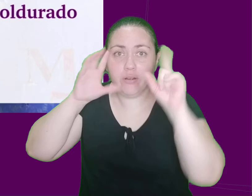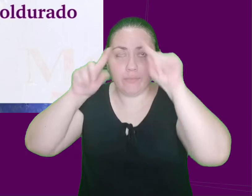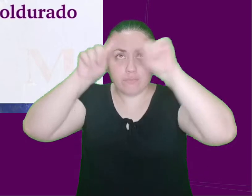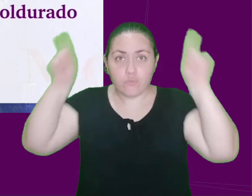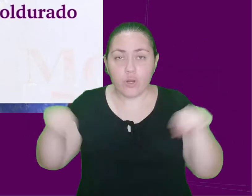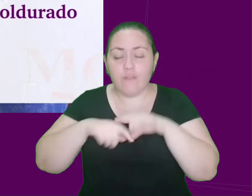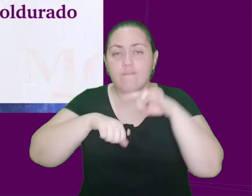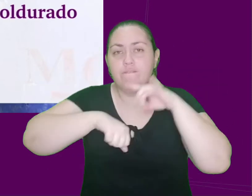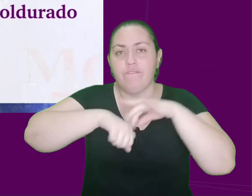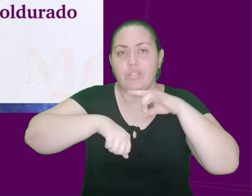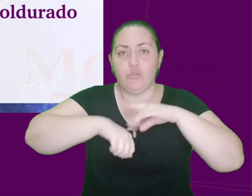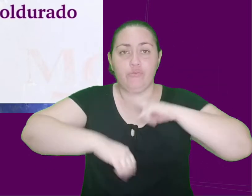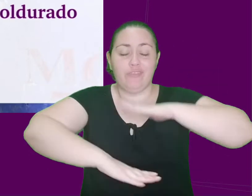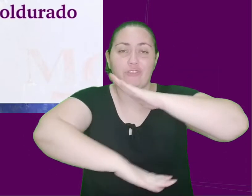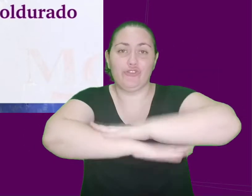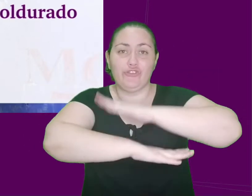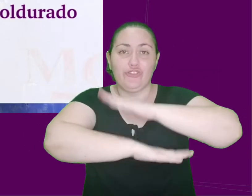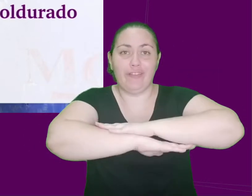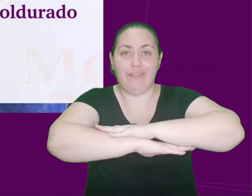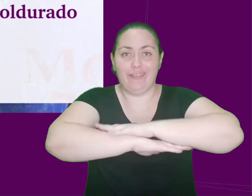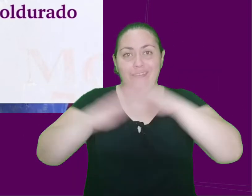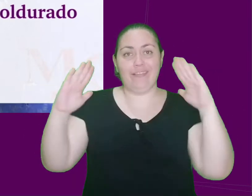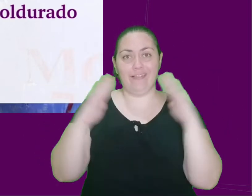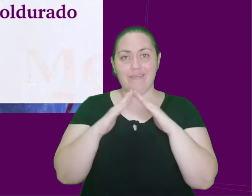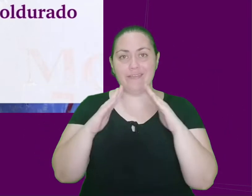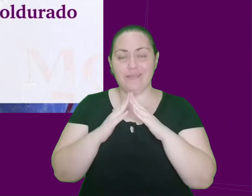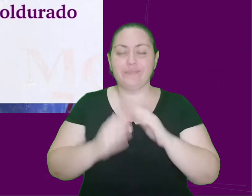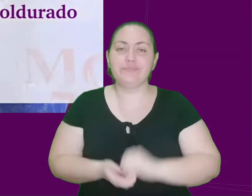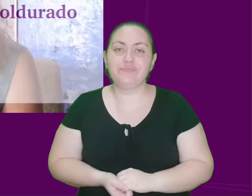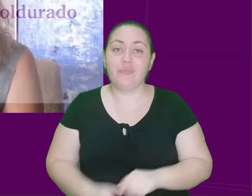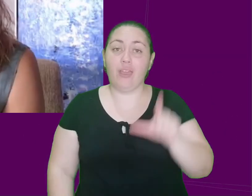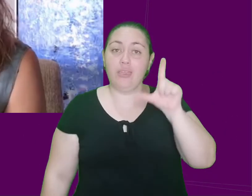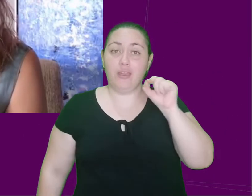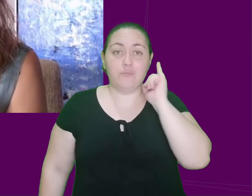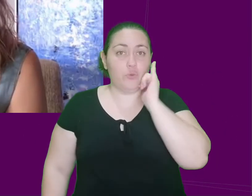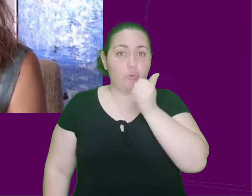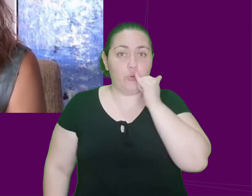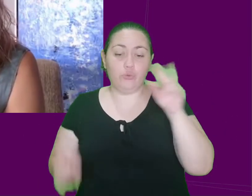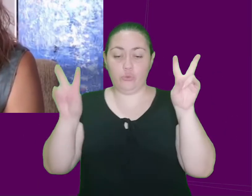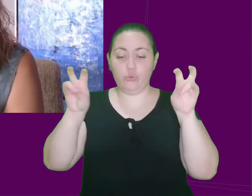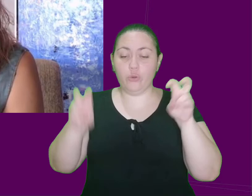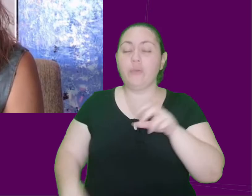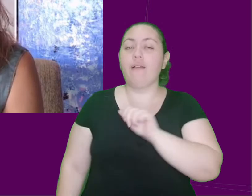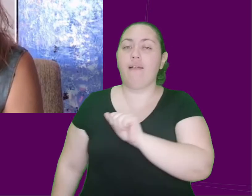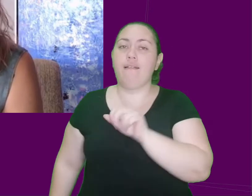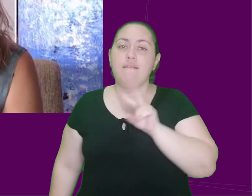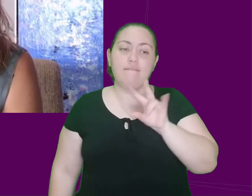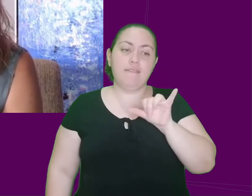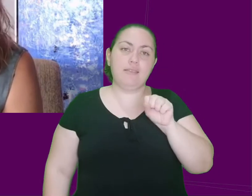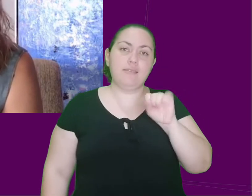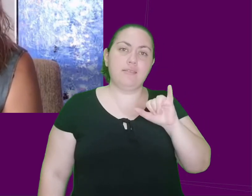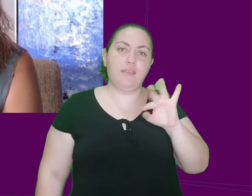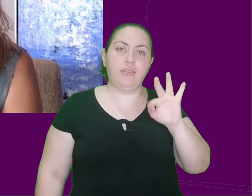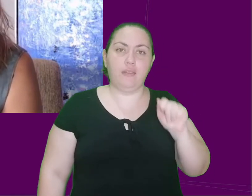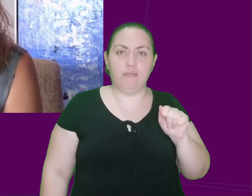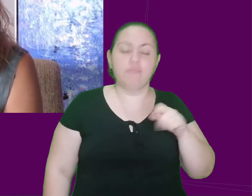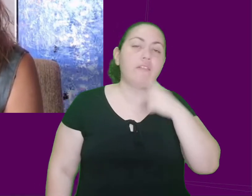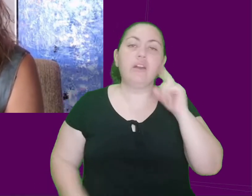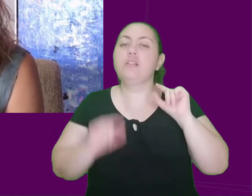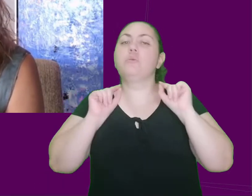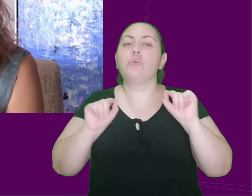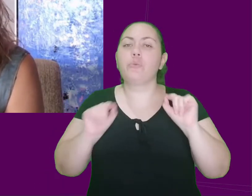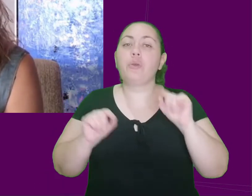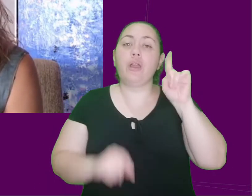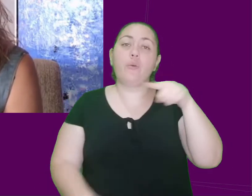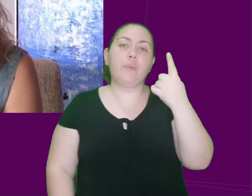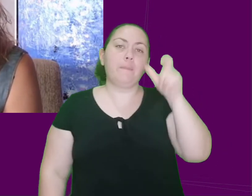no buraco de vidro, emoldurado pela janela da casa. O 10º conto é A Visita e aborda